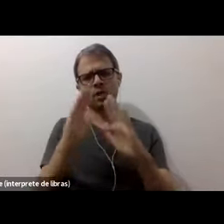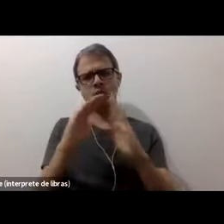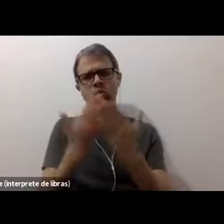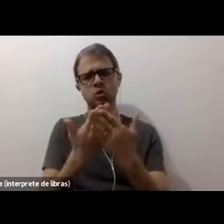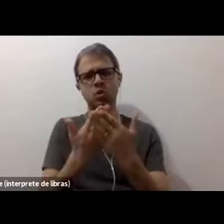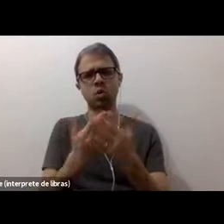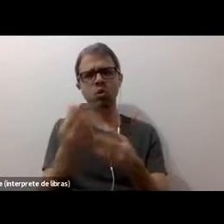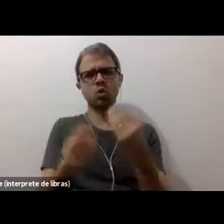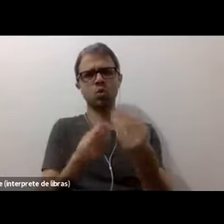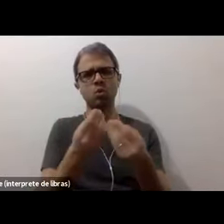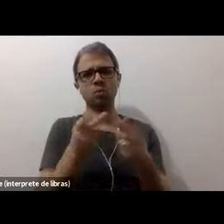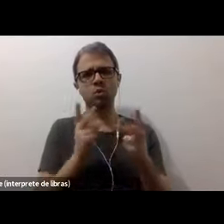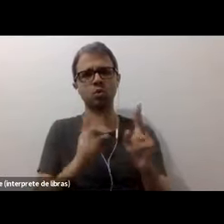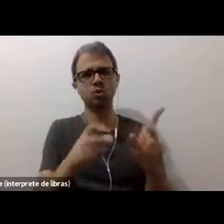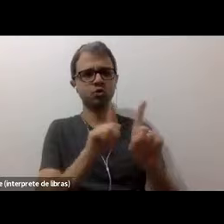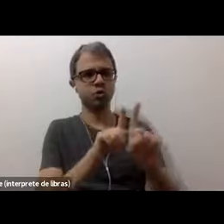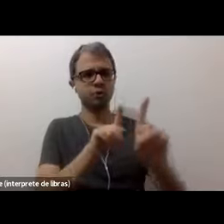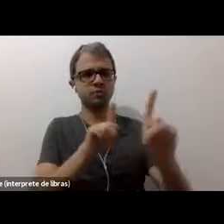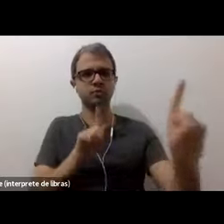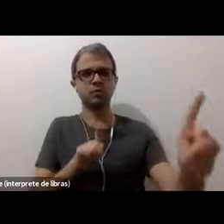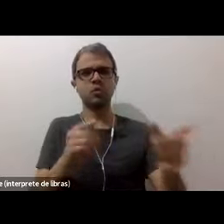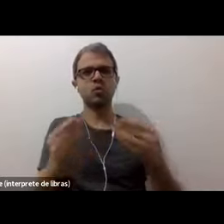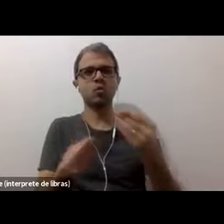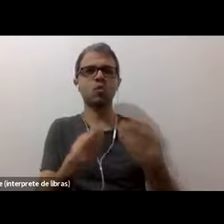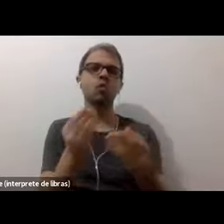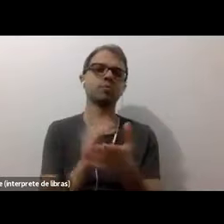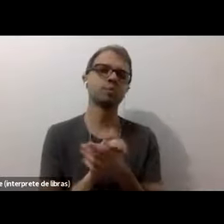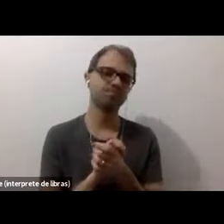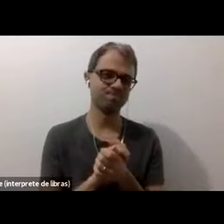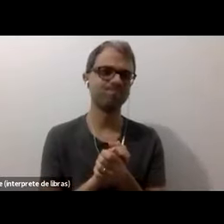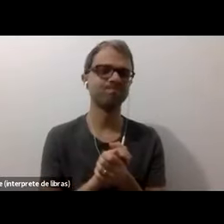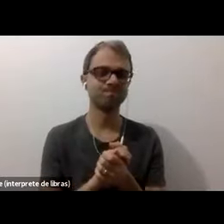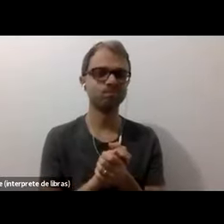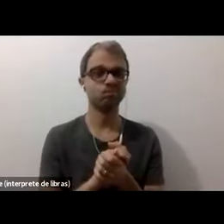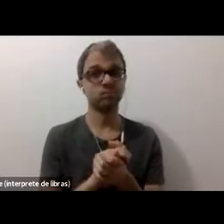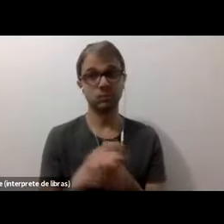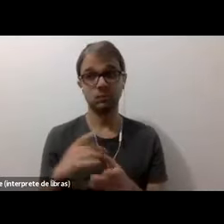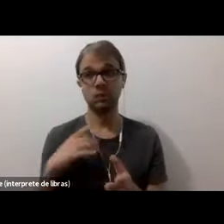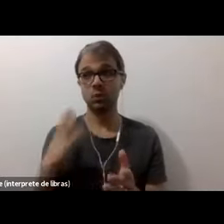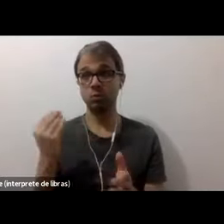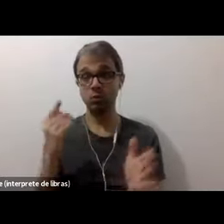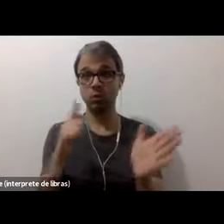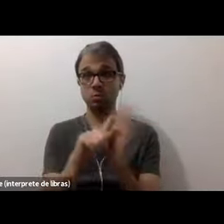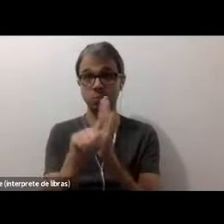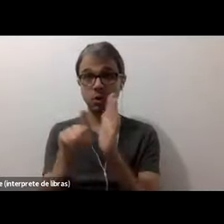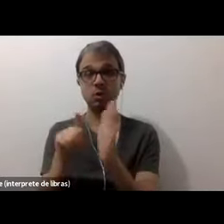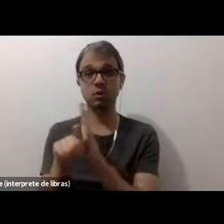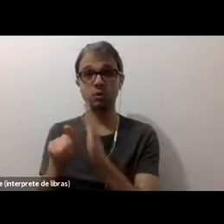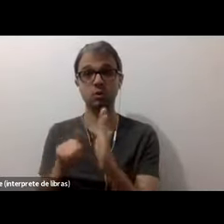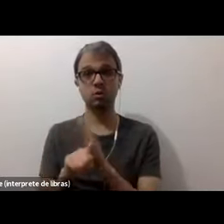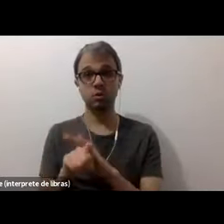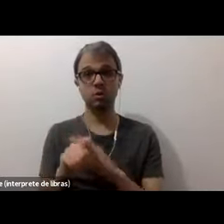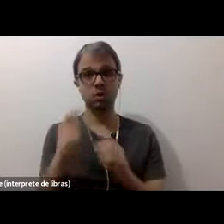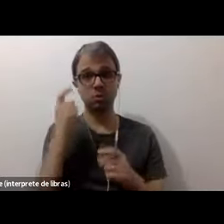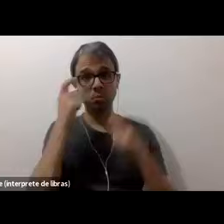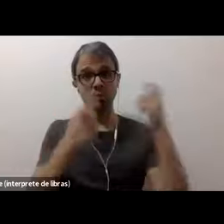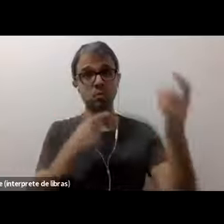Durante a fala de vocês, tiveram alguns comentários sobre isso, né? É uma preocupação de verdade, como que